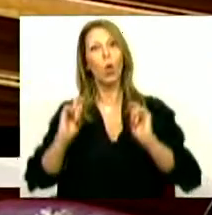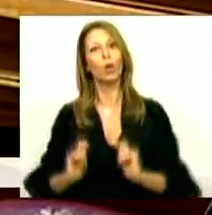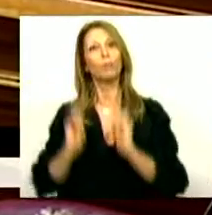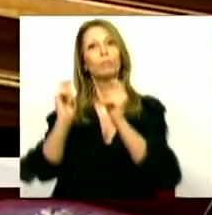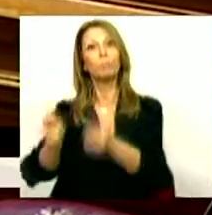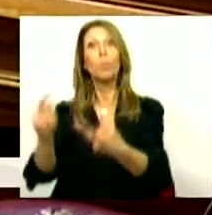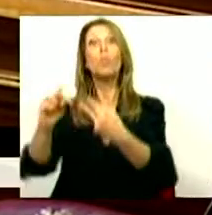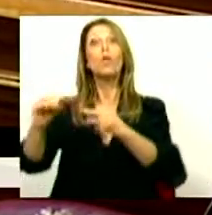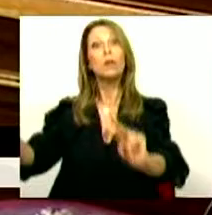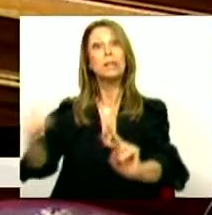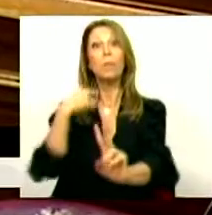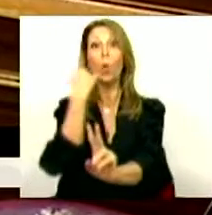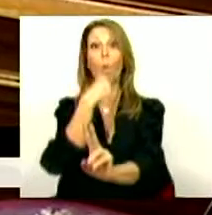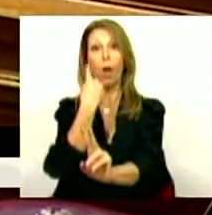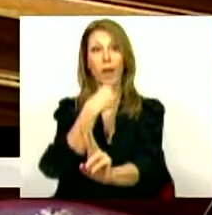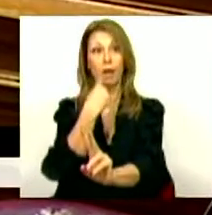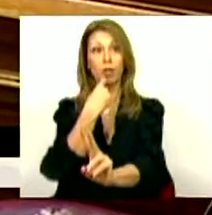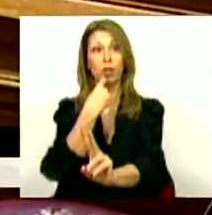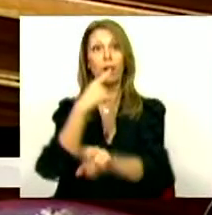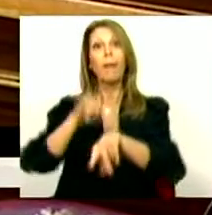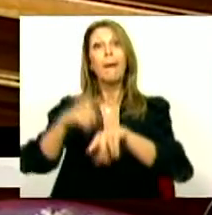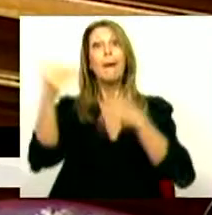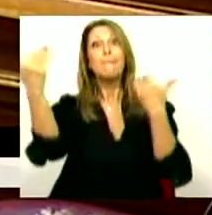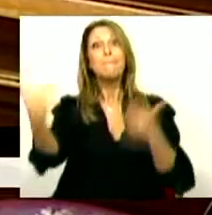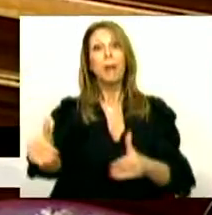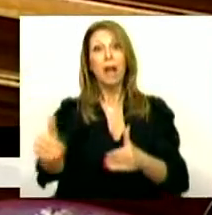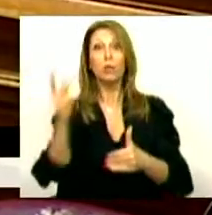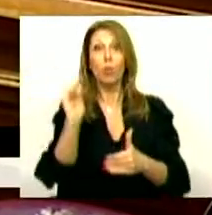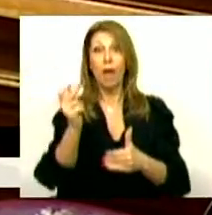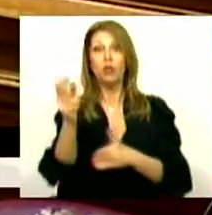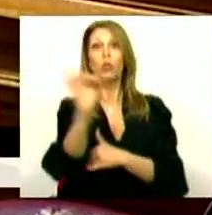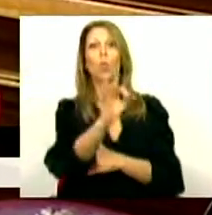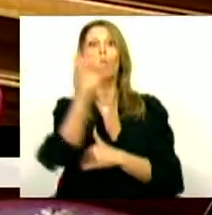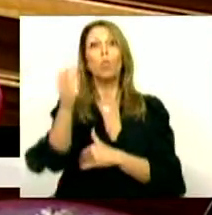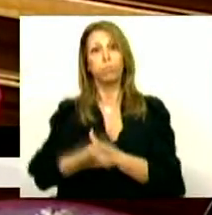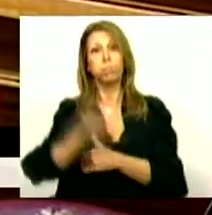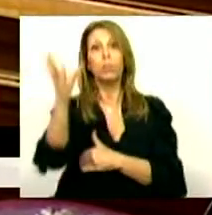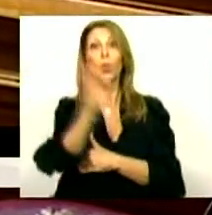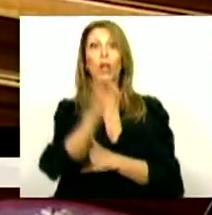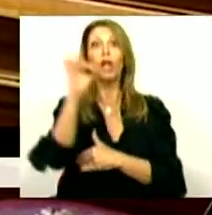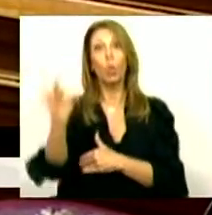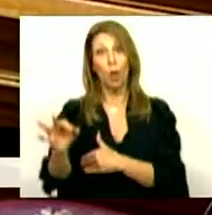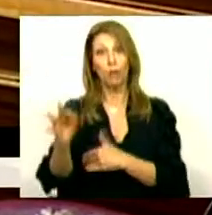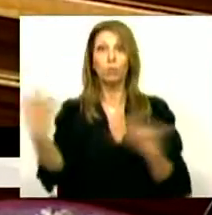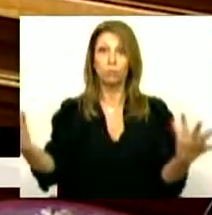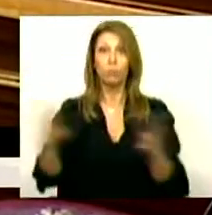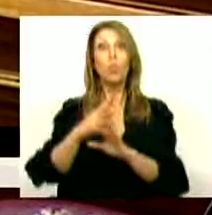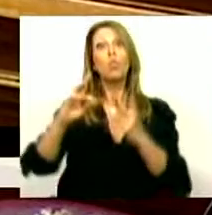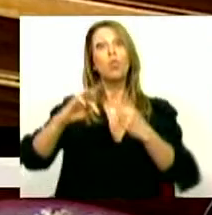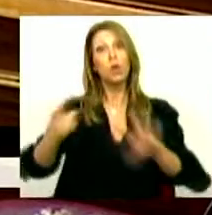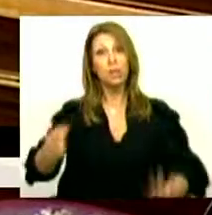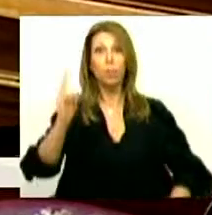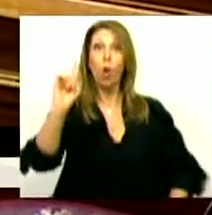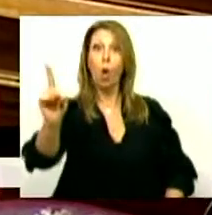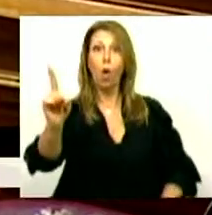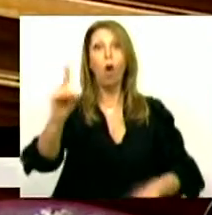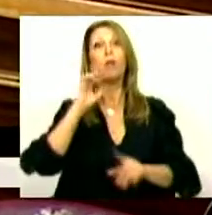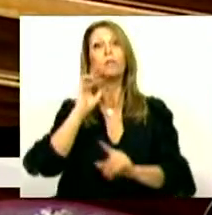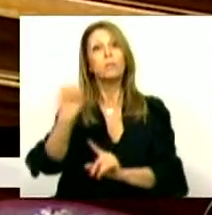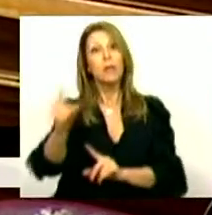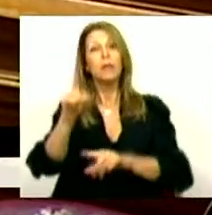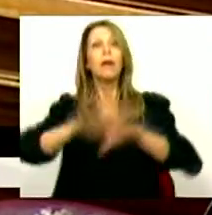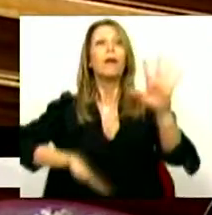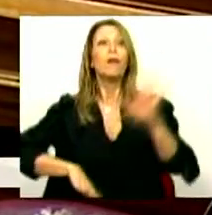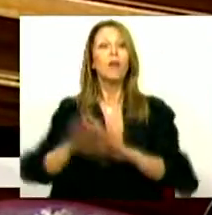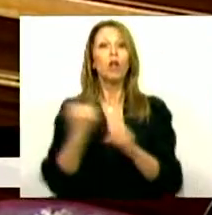município de Oeiras pelo prazo de 44 anos, ficando o município obrigado a executar as obras de requalificação